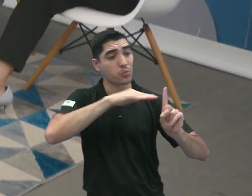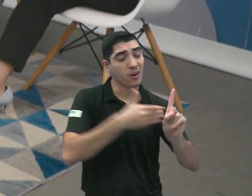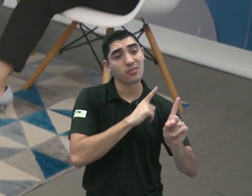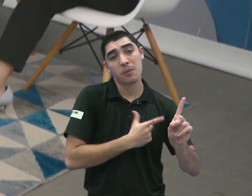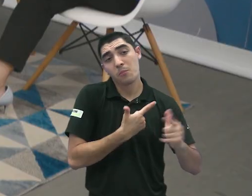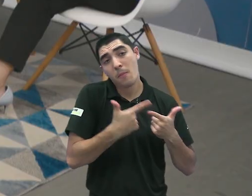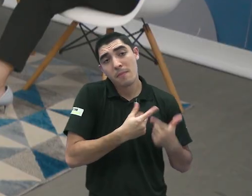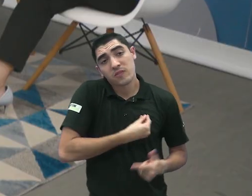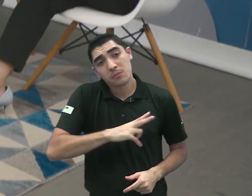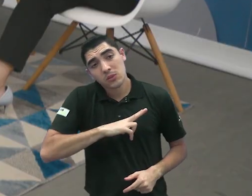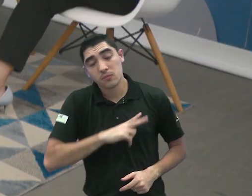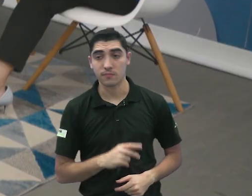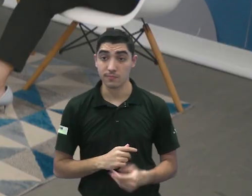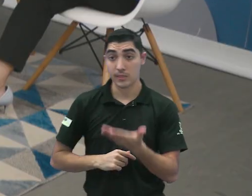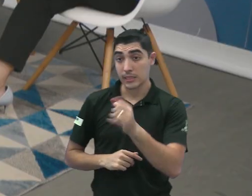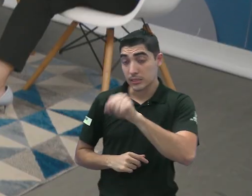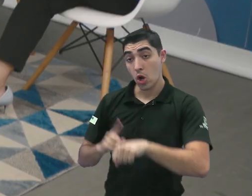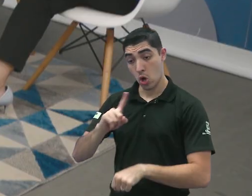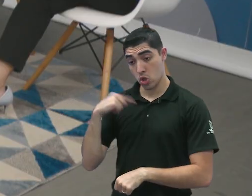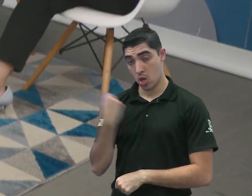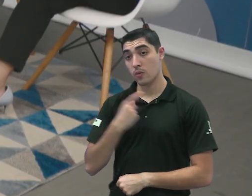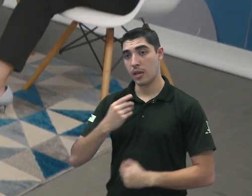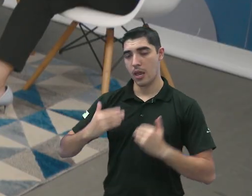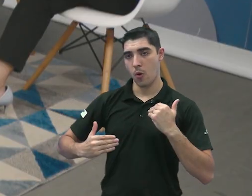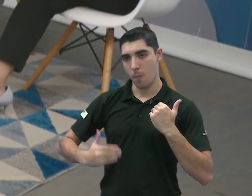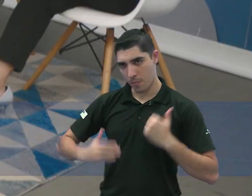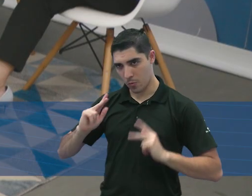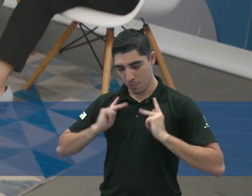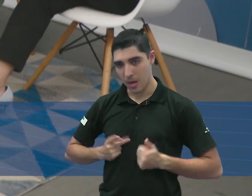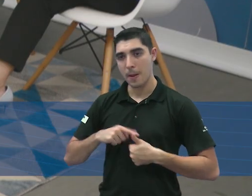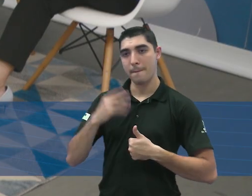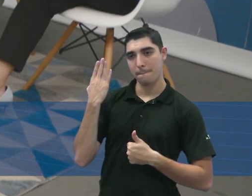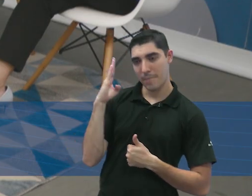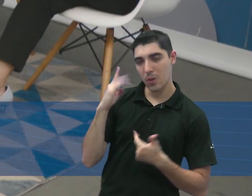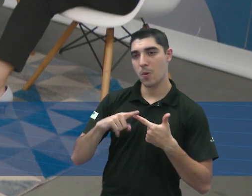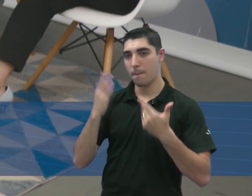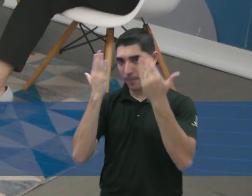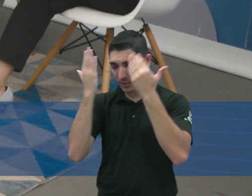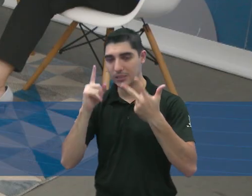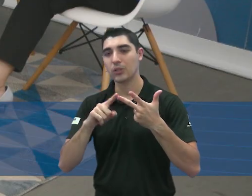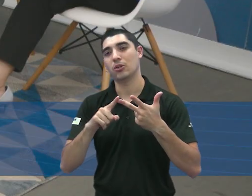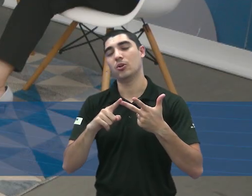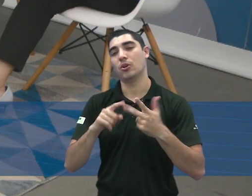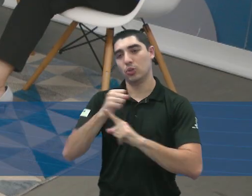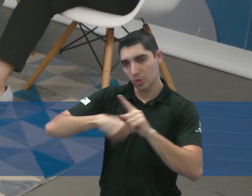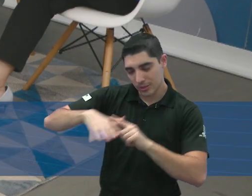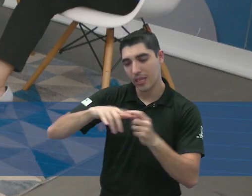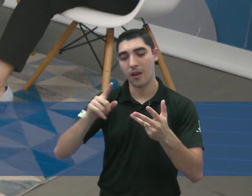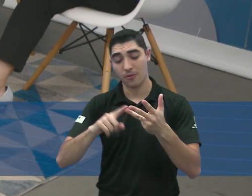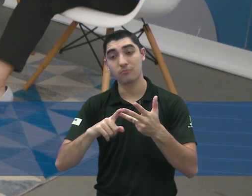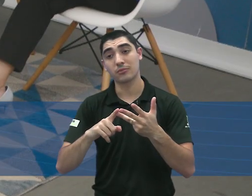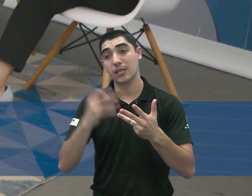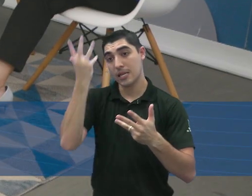fala, Rafa, né, que nós somos seres bio, psico, social e espiritual, né? Então, todas essas áreas, né, que a gente fala das